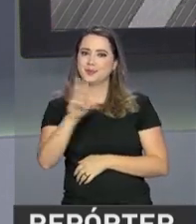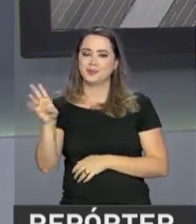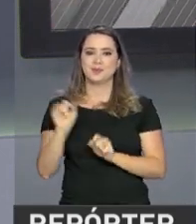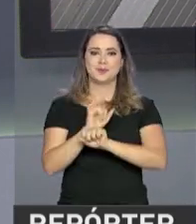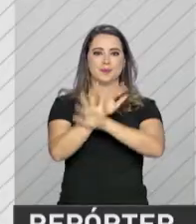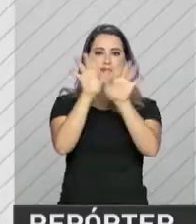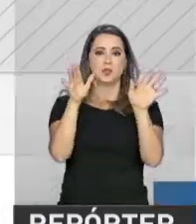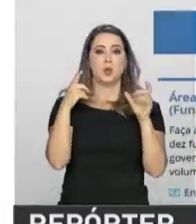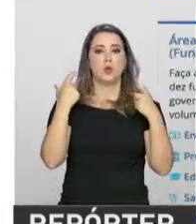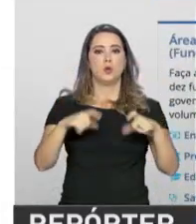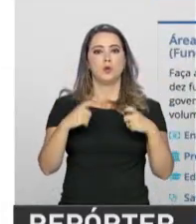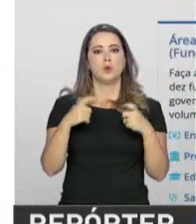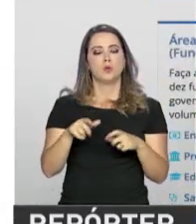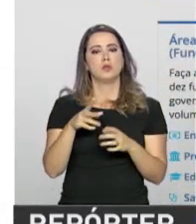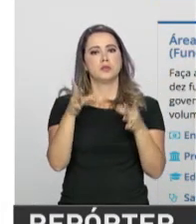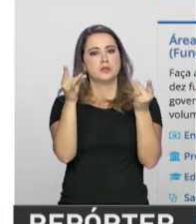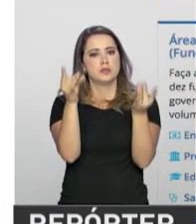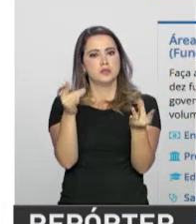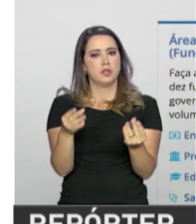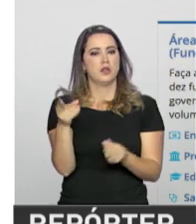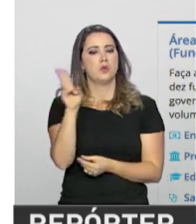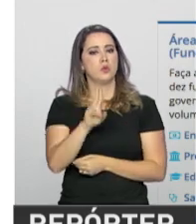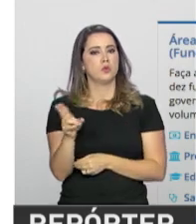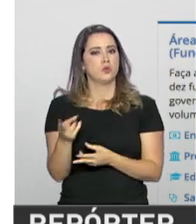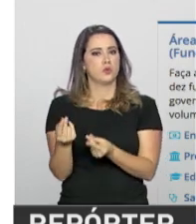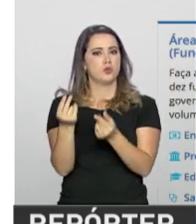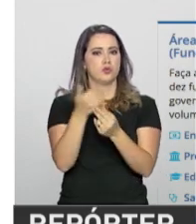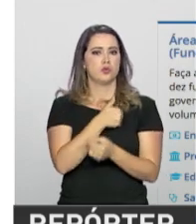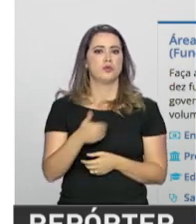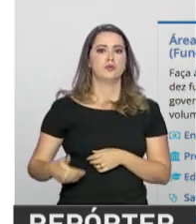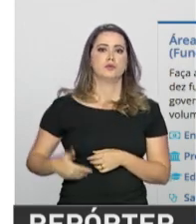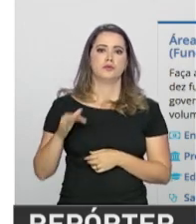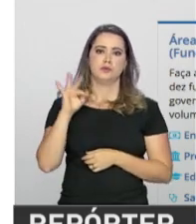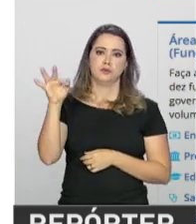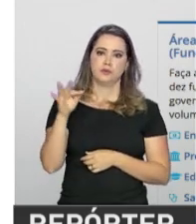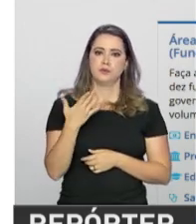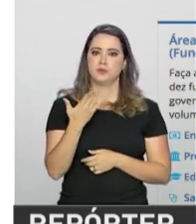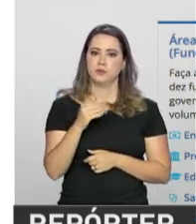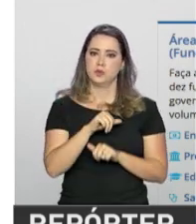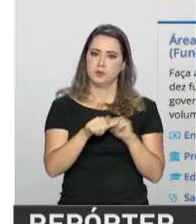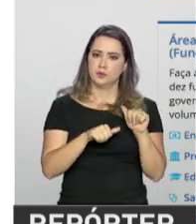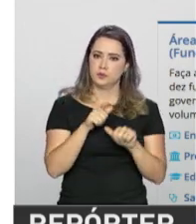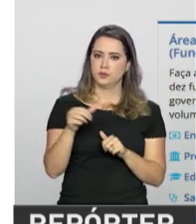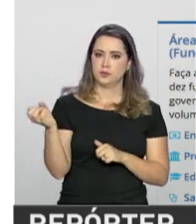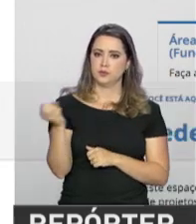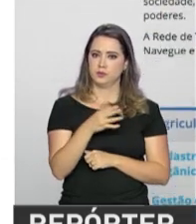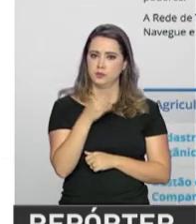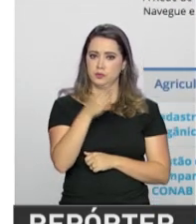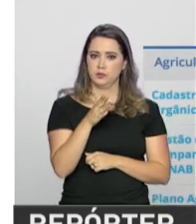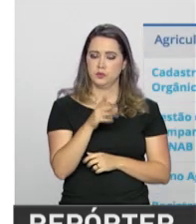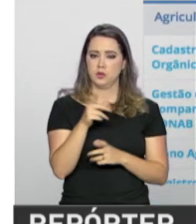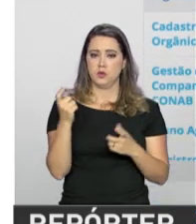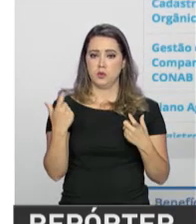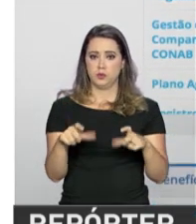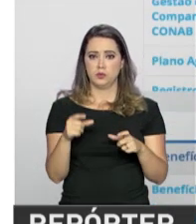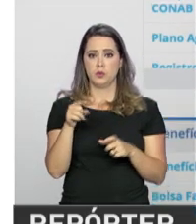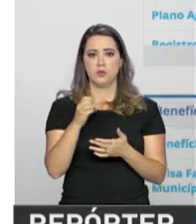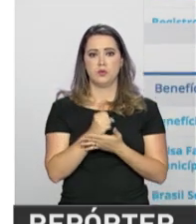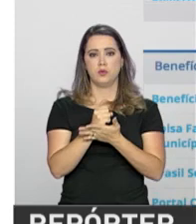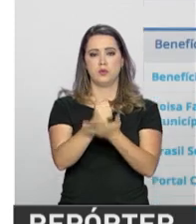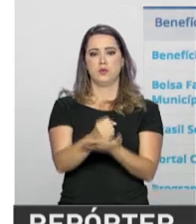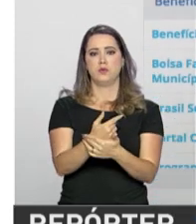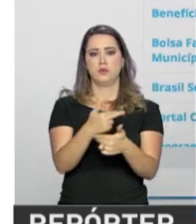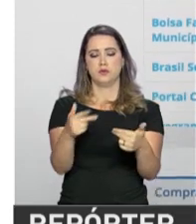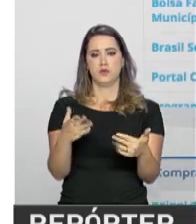um banco de dados que detalha a aplicação de recursos públicos pelo governo federal moderna e atual a nova ferramenta oferece